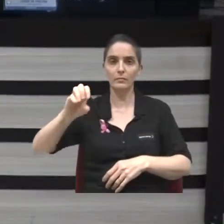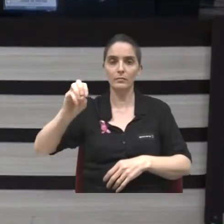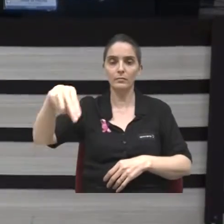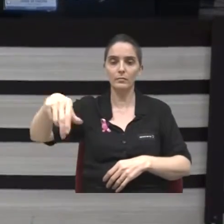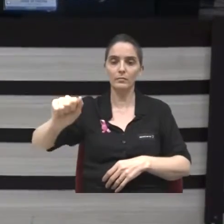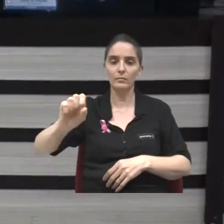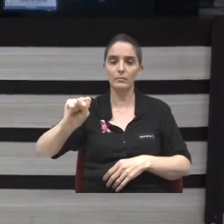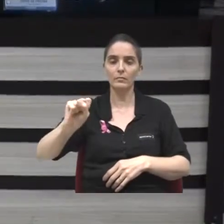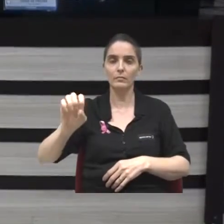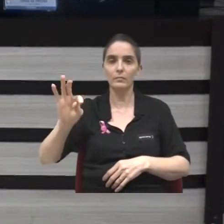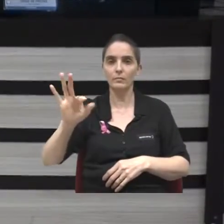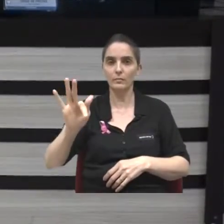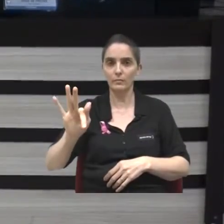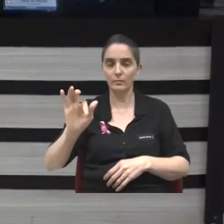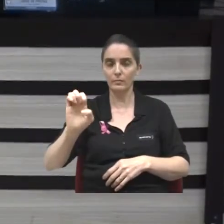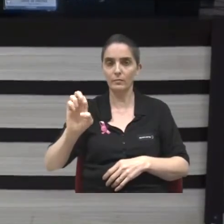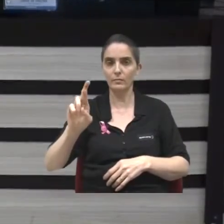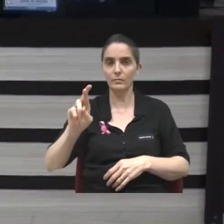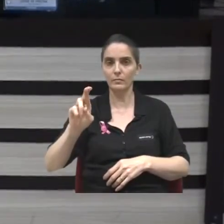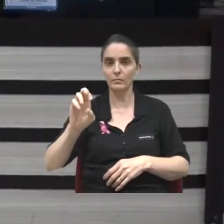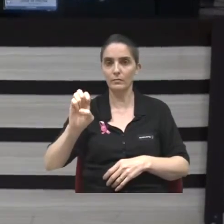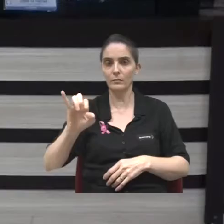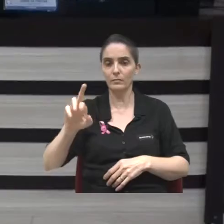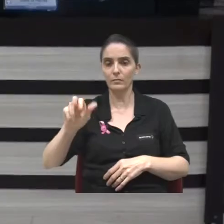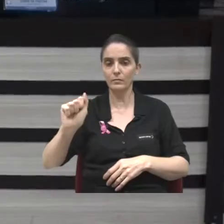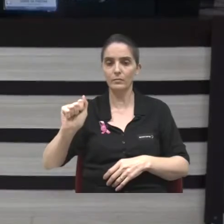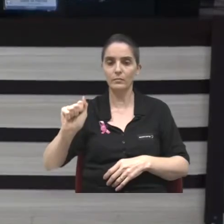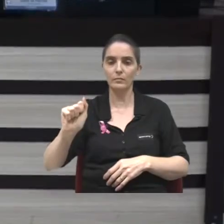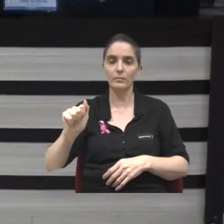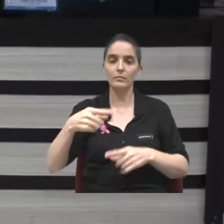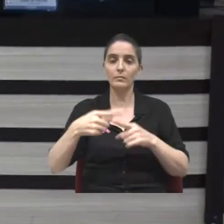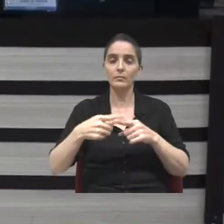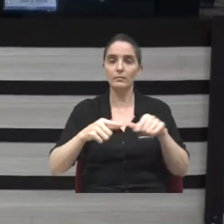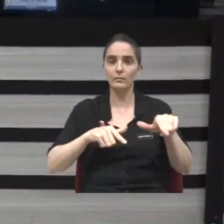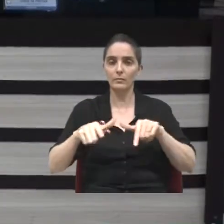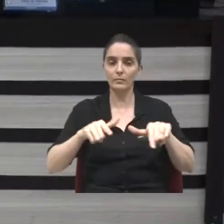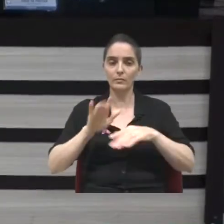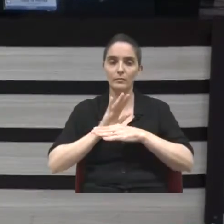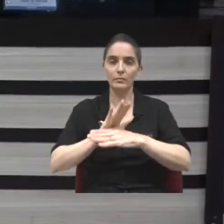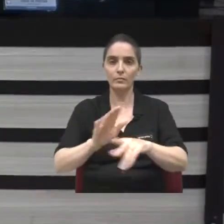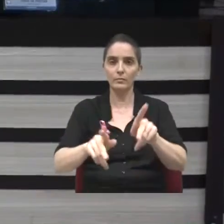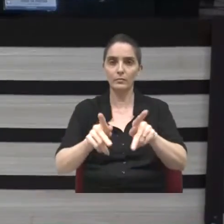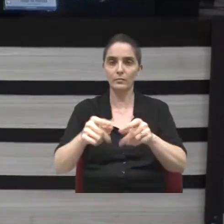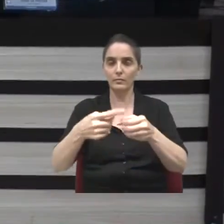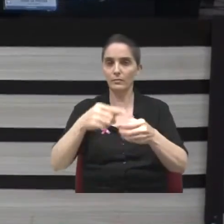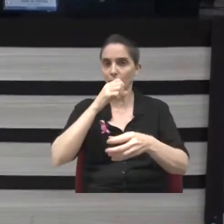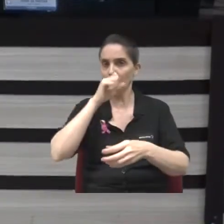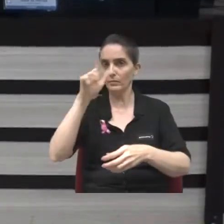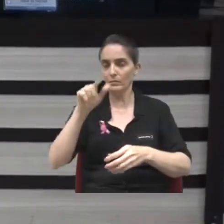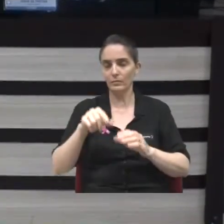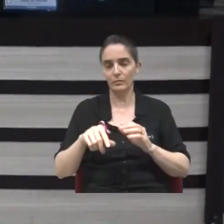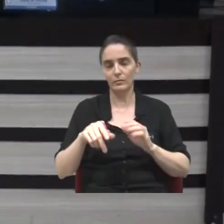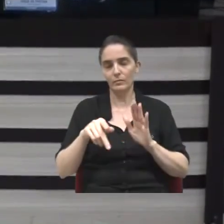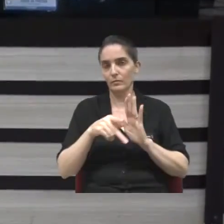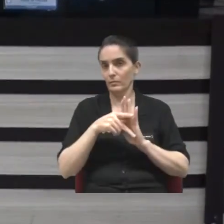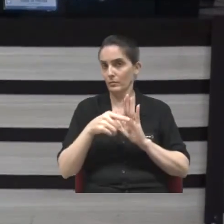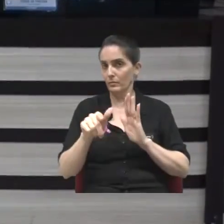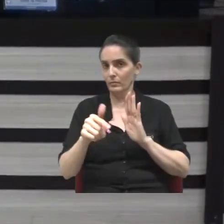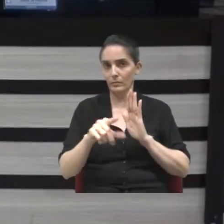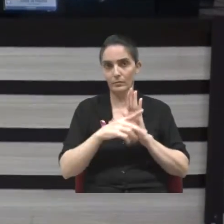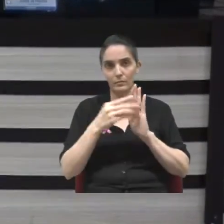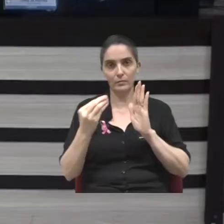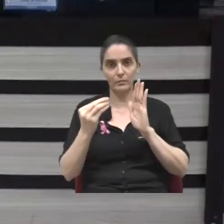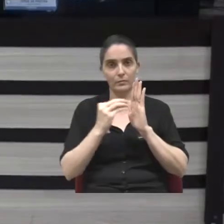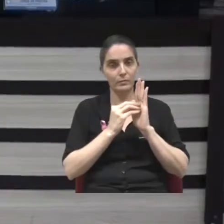Ferreira pelos relevantes serviços prestados à população do município de Limeira. O projeto não contém emendas e o parecer